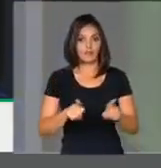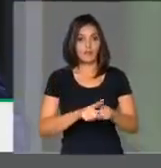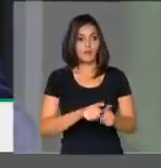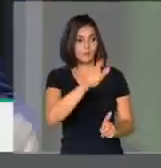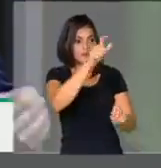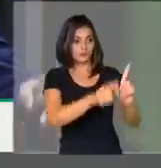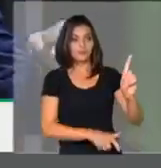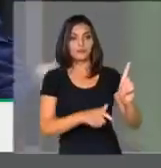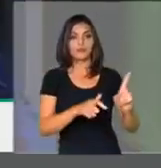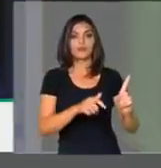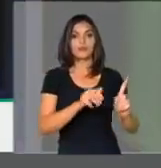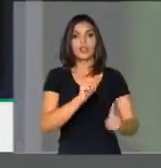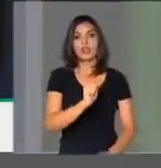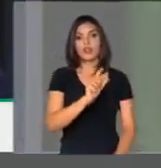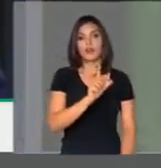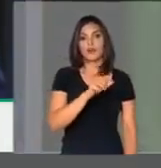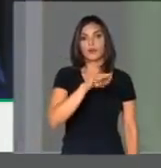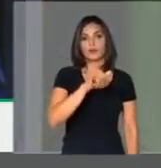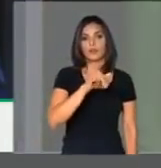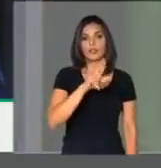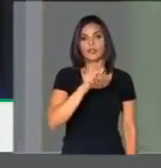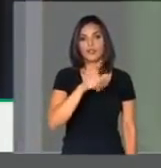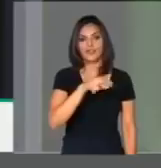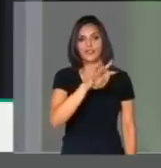almirante Craig Feller,